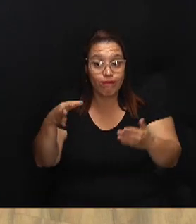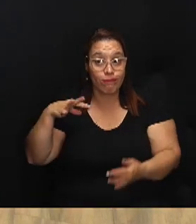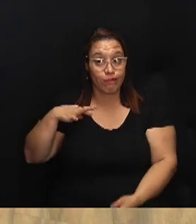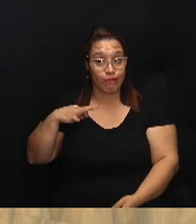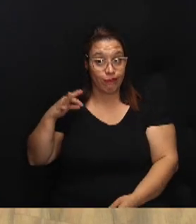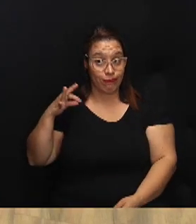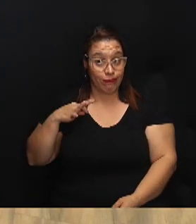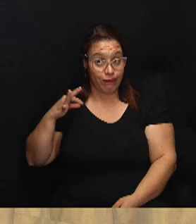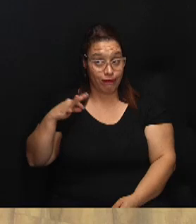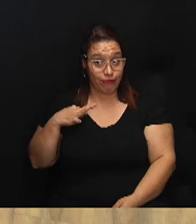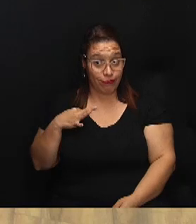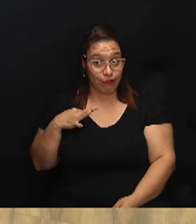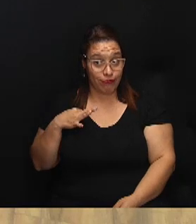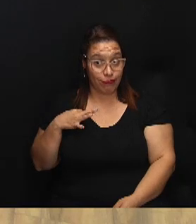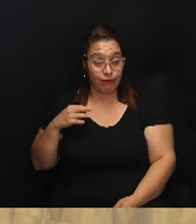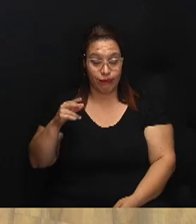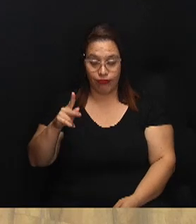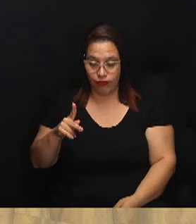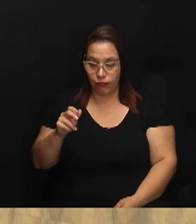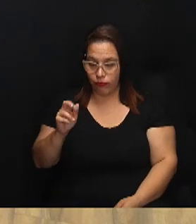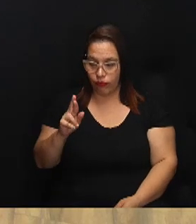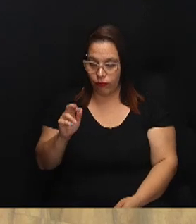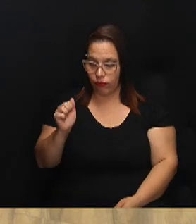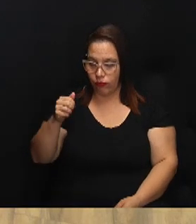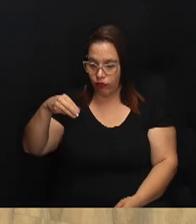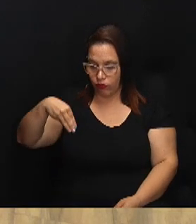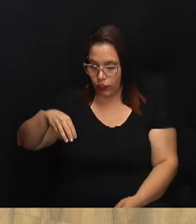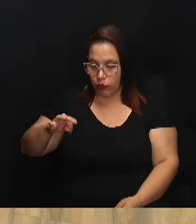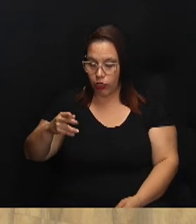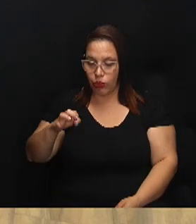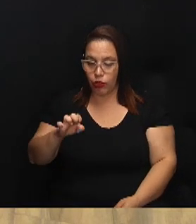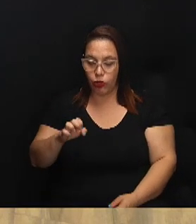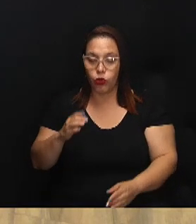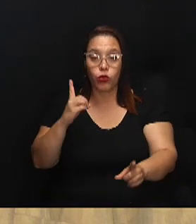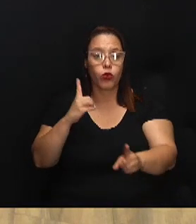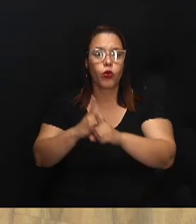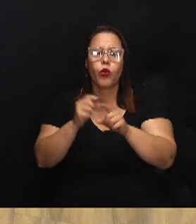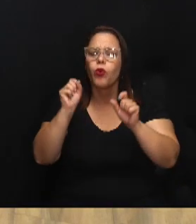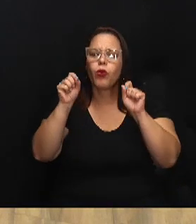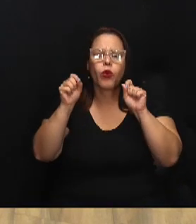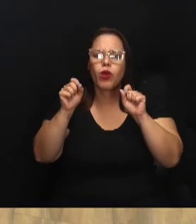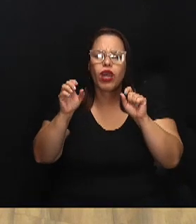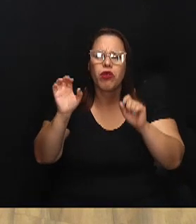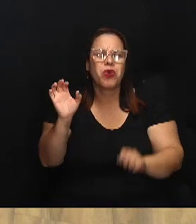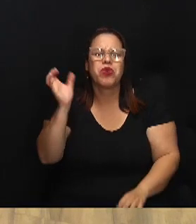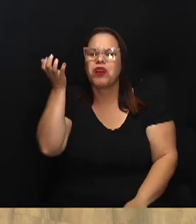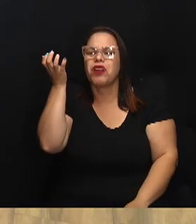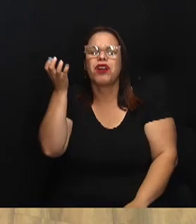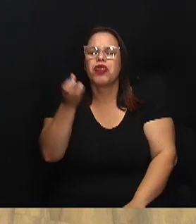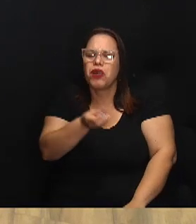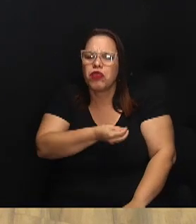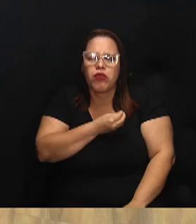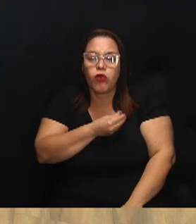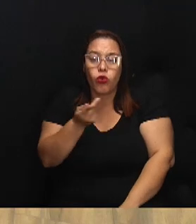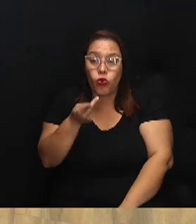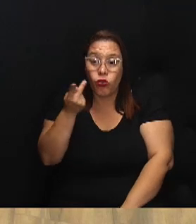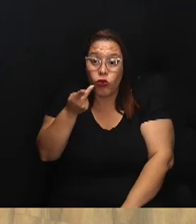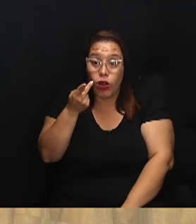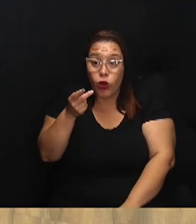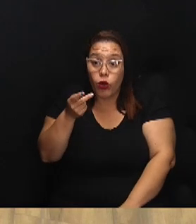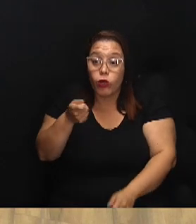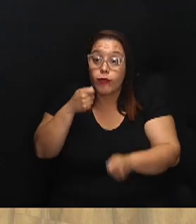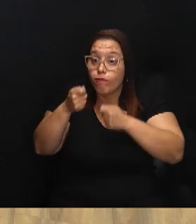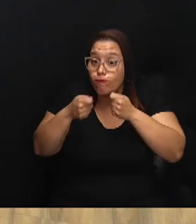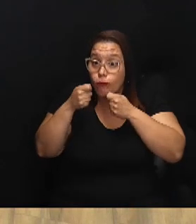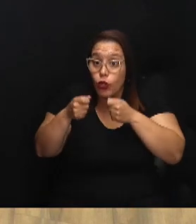voluntária da prematuridade.com chegou, o que estava acontecendo na sua vida? Fala um pouquinho desse seu